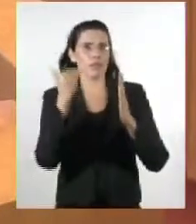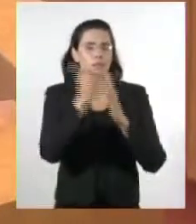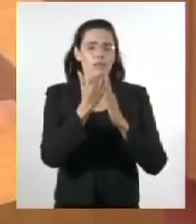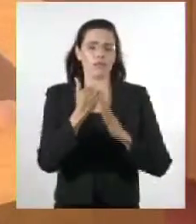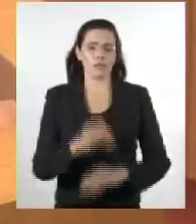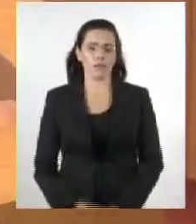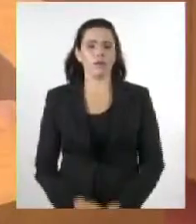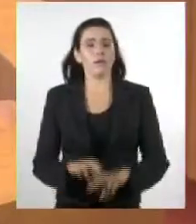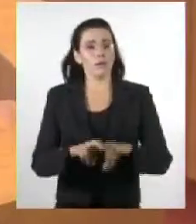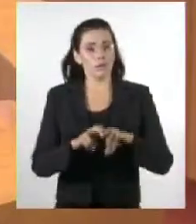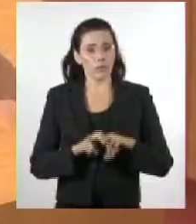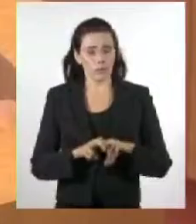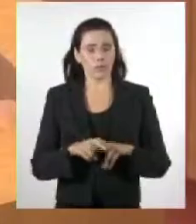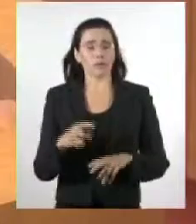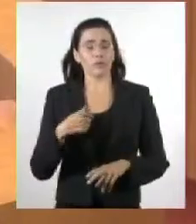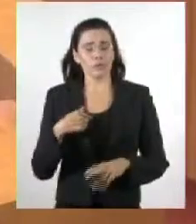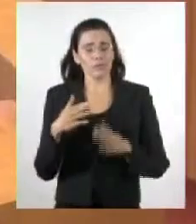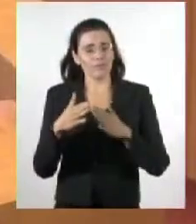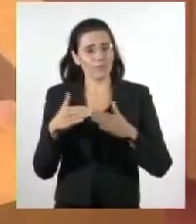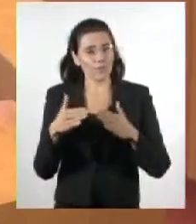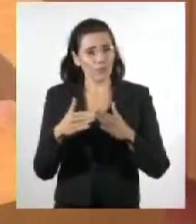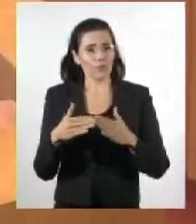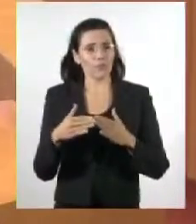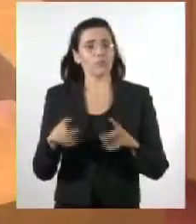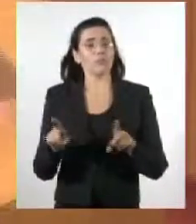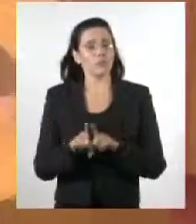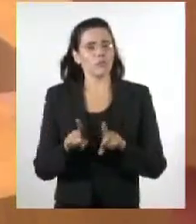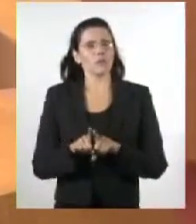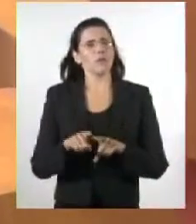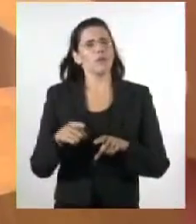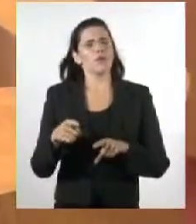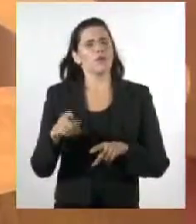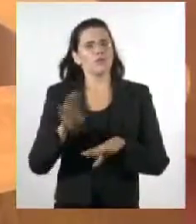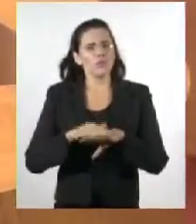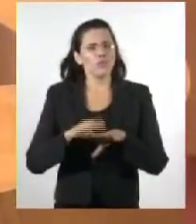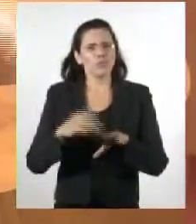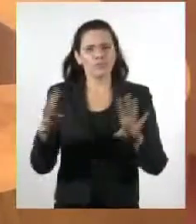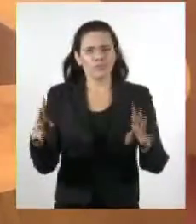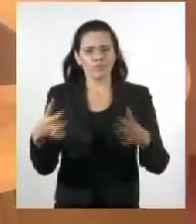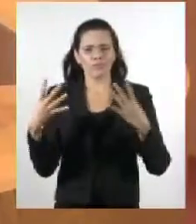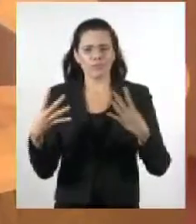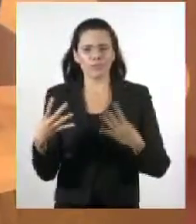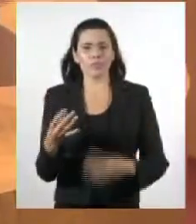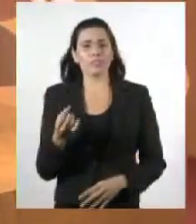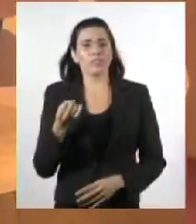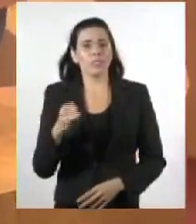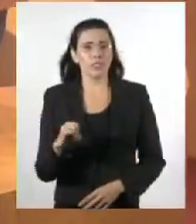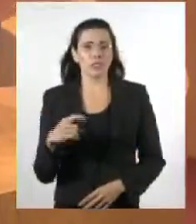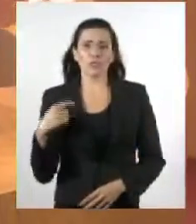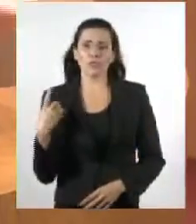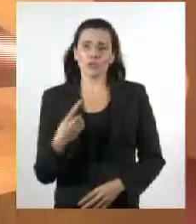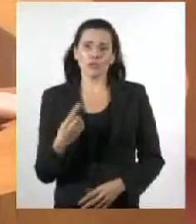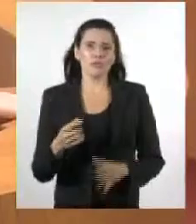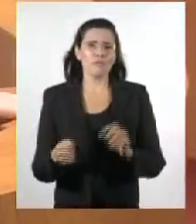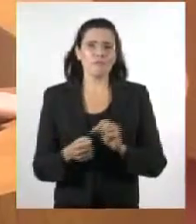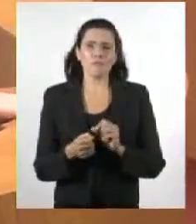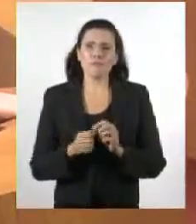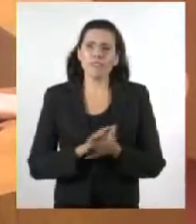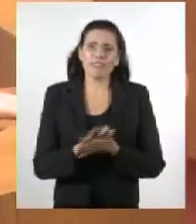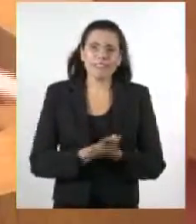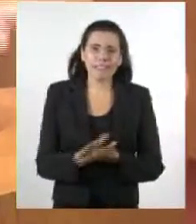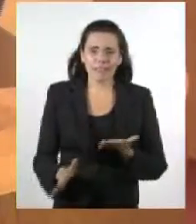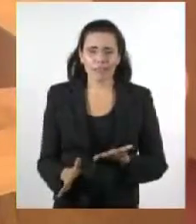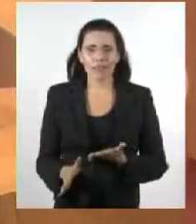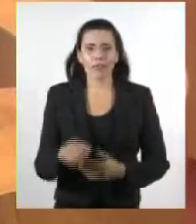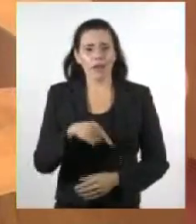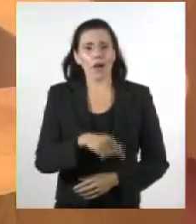um alerta, deputado Antônio Pereira, que se nada for feito, nós veremos a Santa Casa de Misericórdia de São Luís fechar as